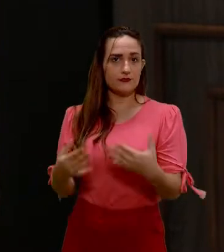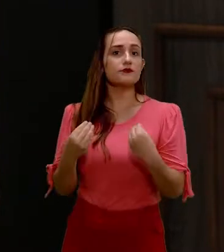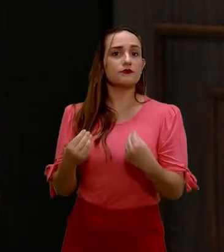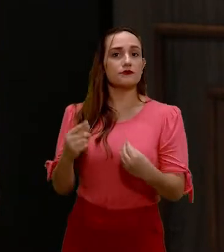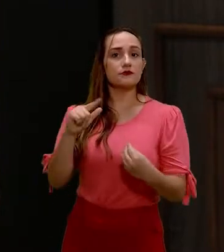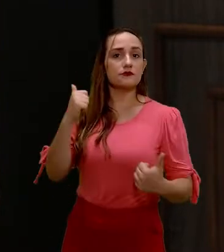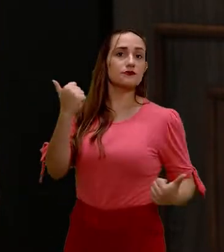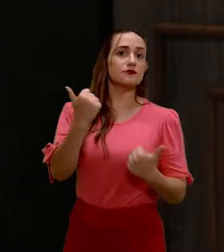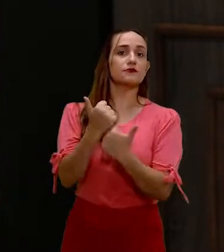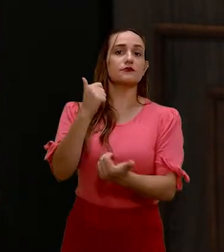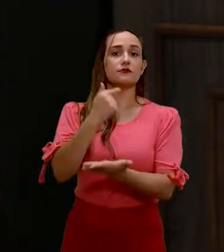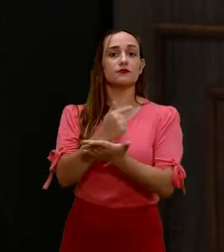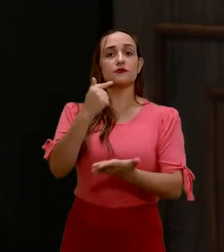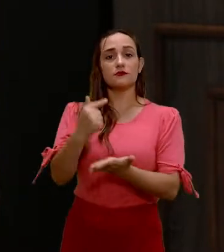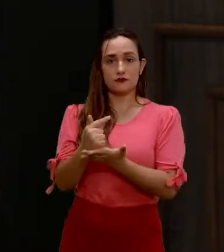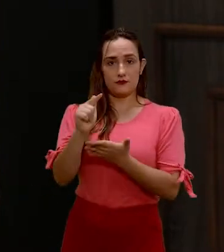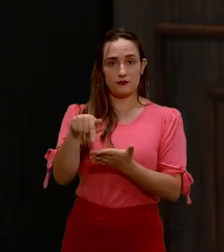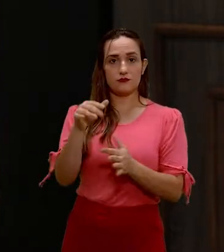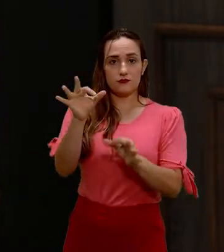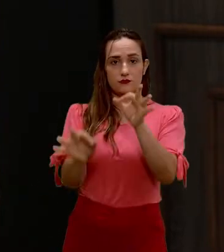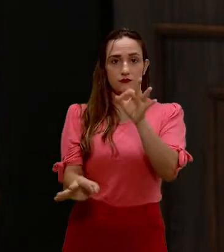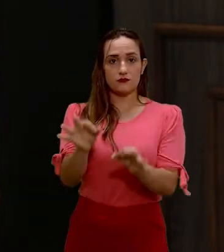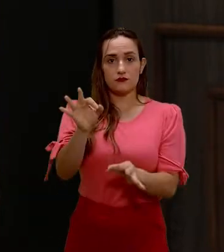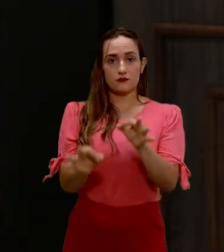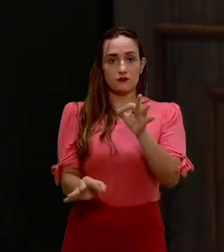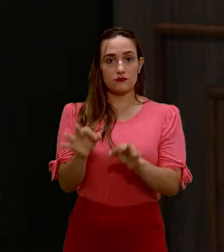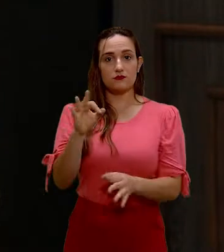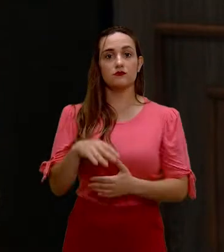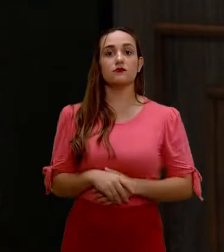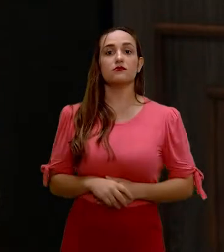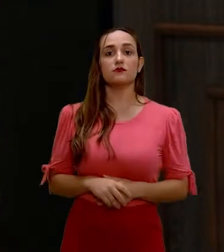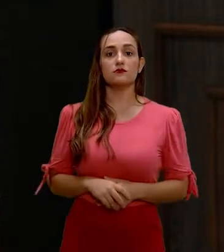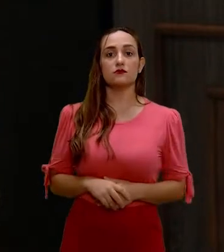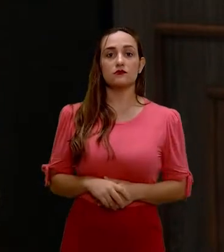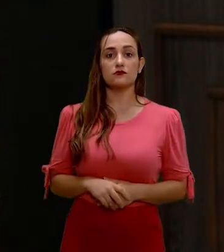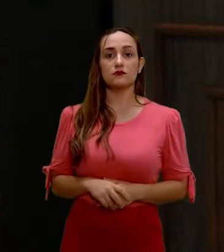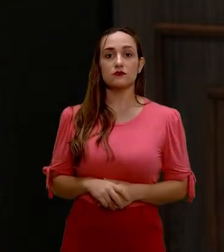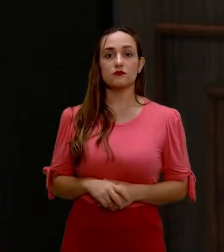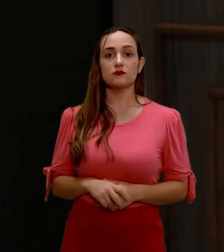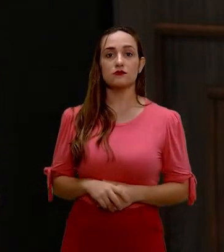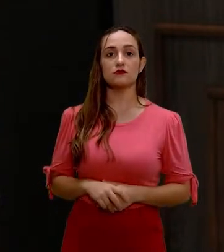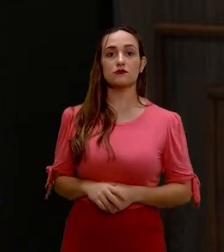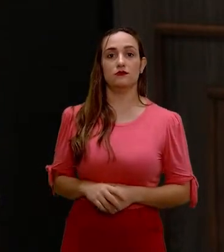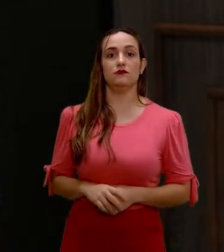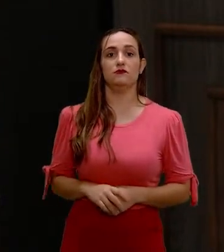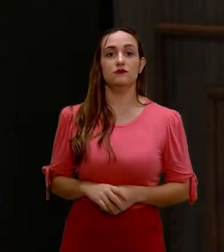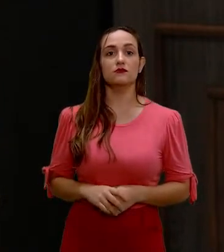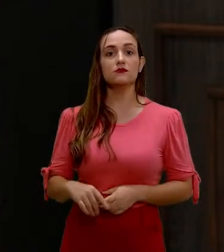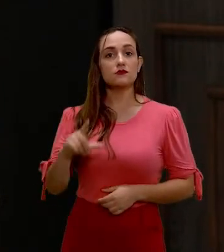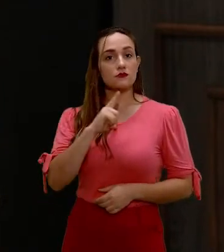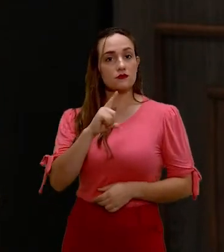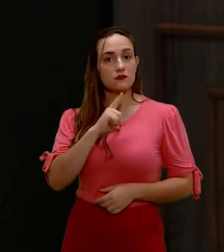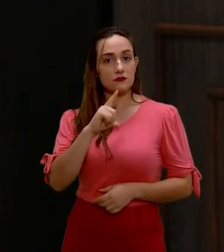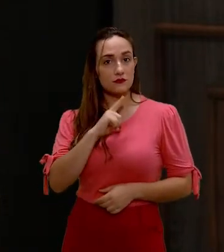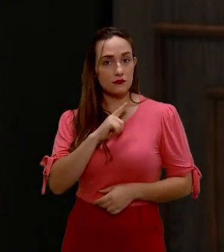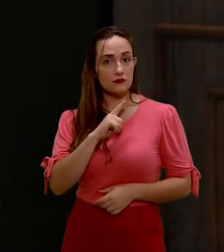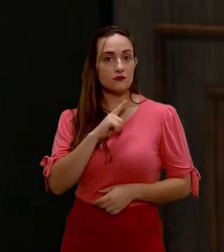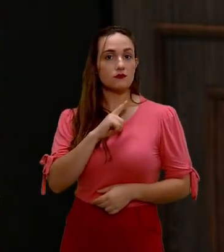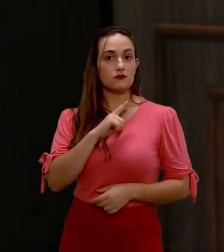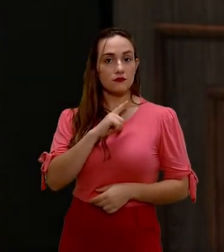dar suporte ao cartório judicial. O cartório judicial ele tem funções que